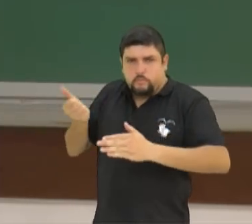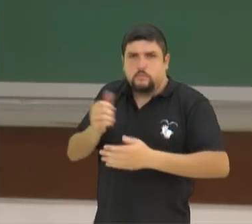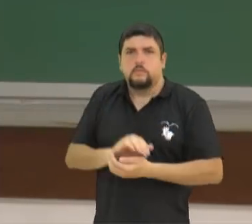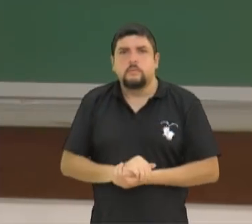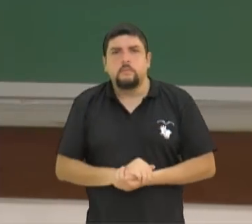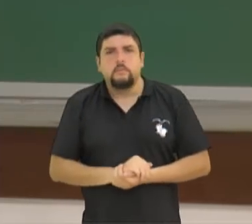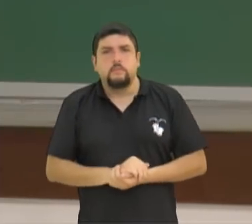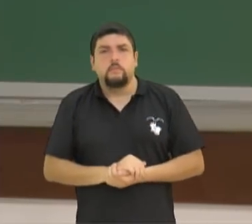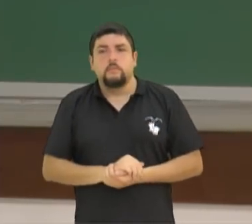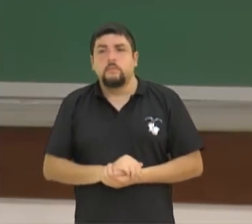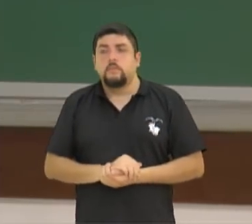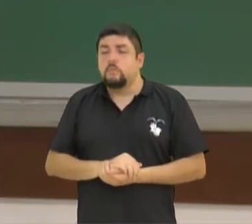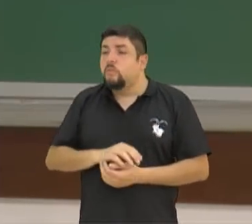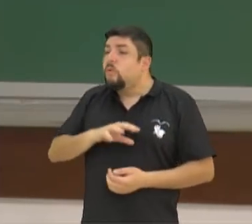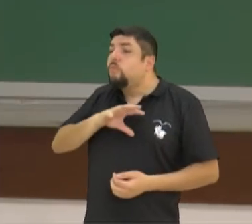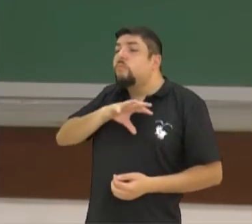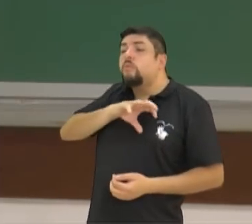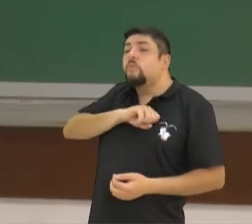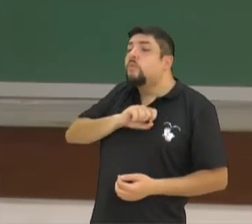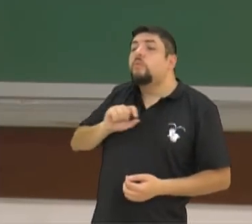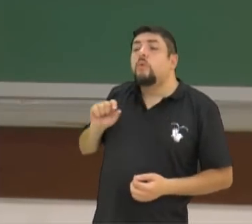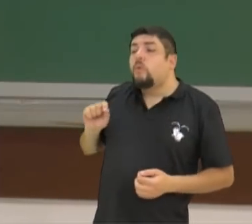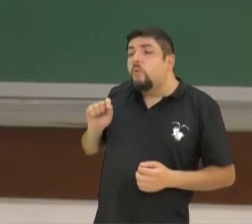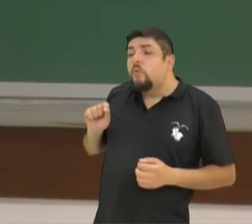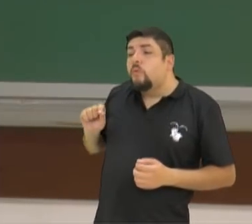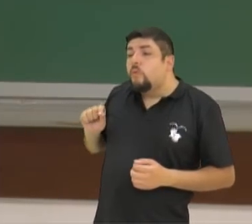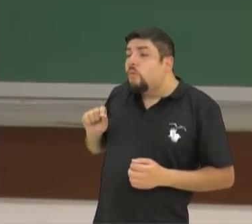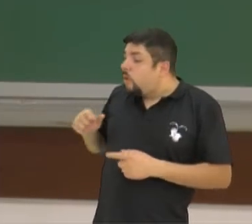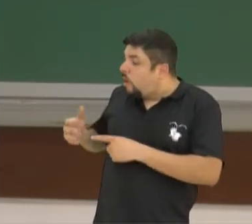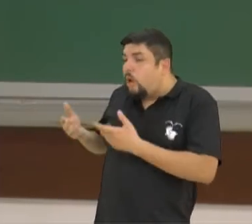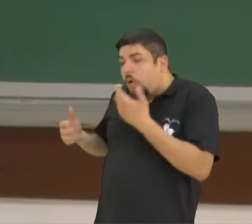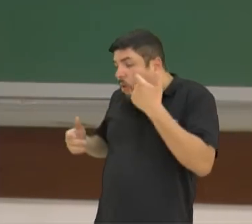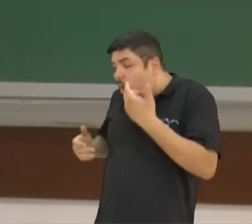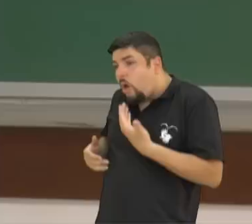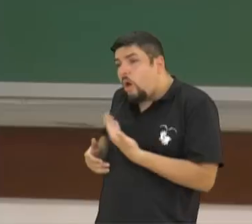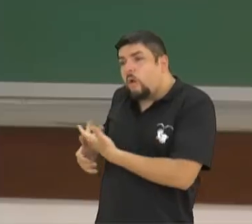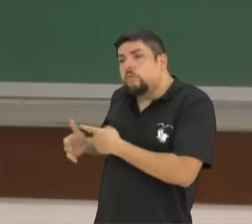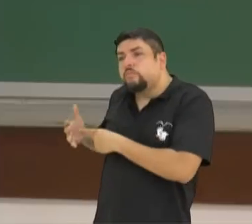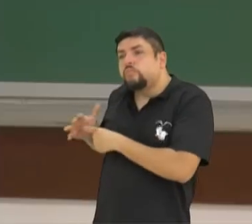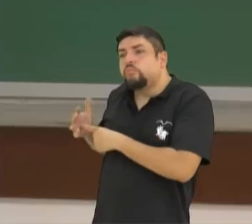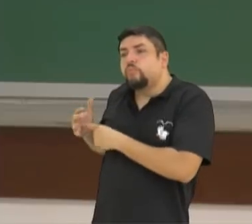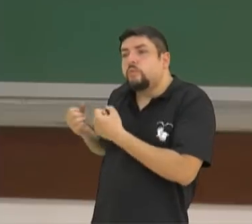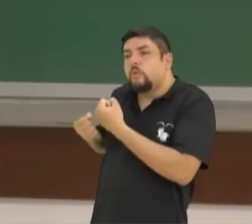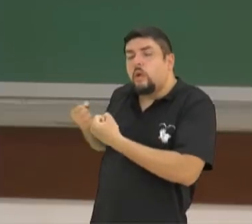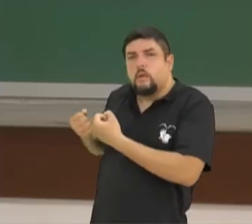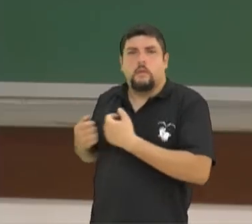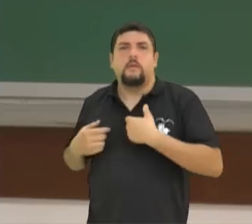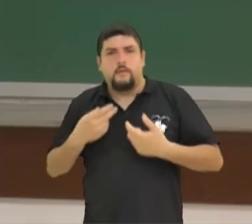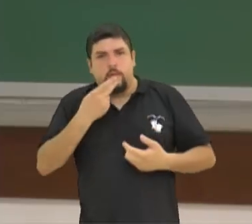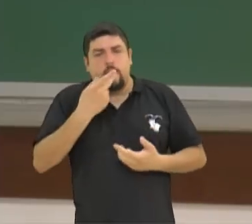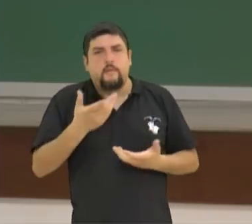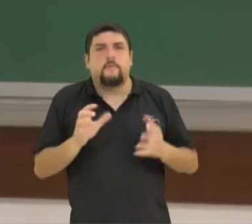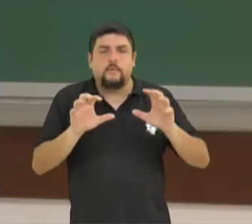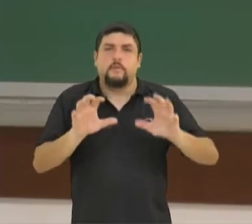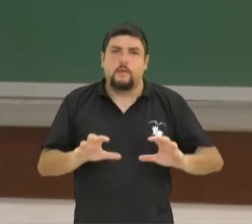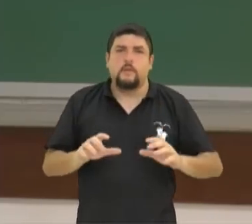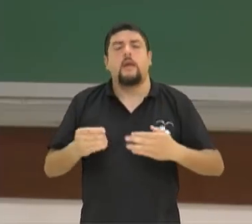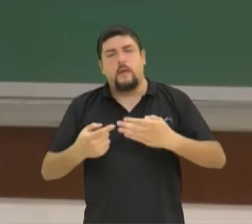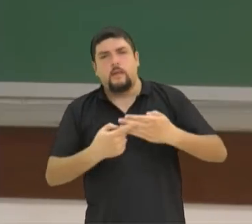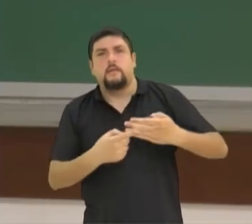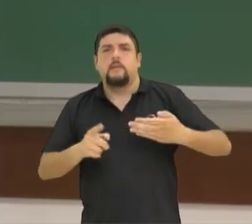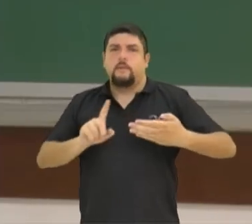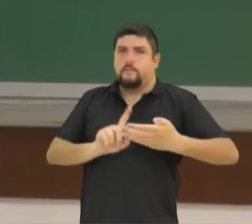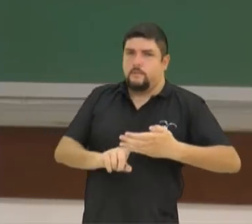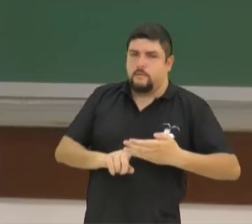Ela diz o amor é o motor do carro, né? Nesse caso, teríamos a metáfora, certo? Então, essa diferença, né, que a